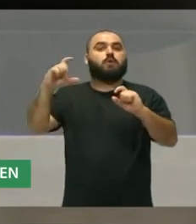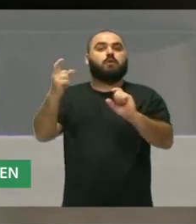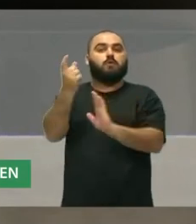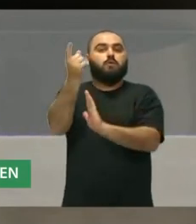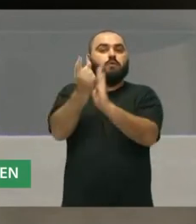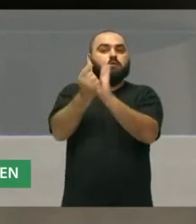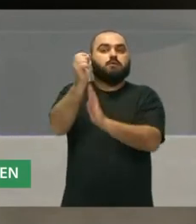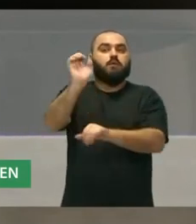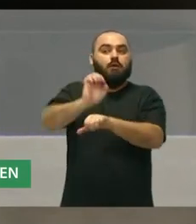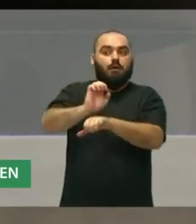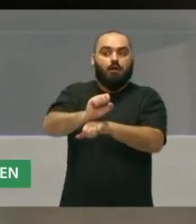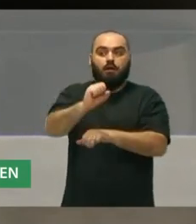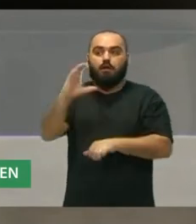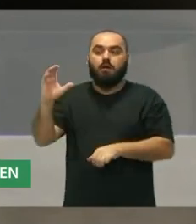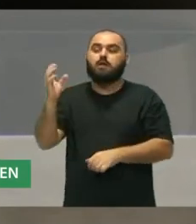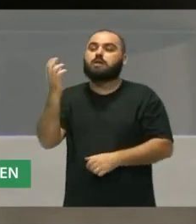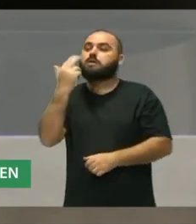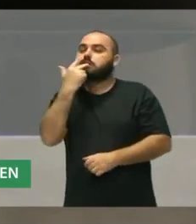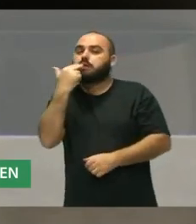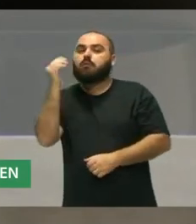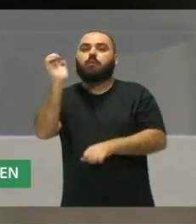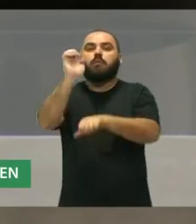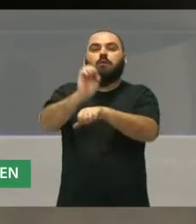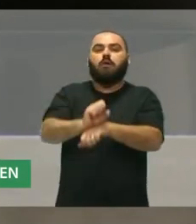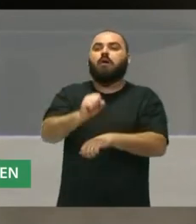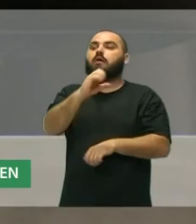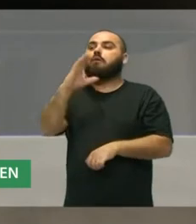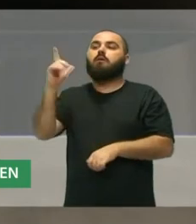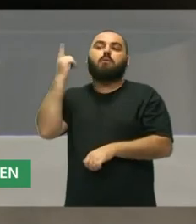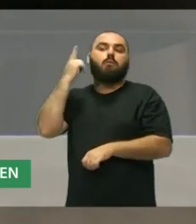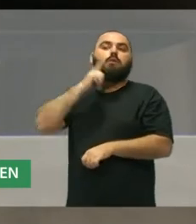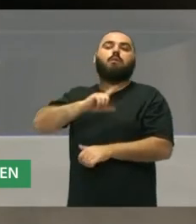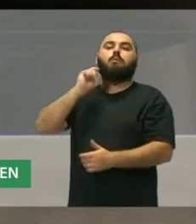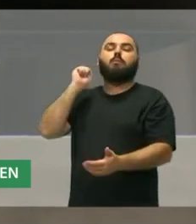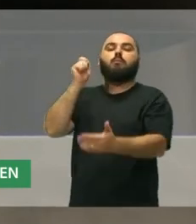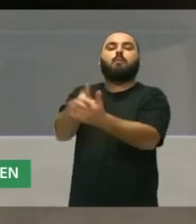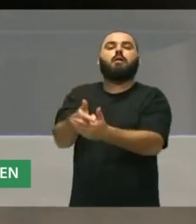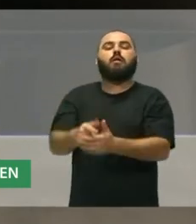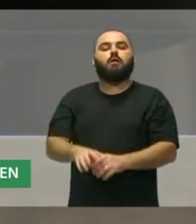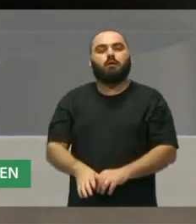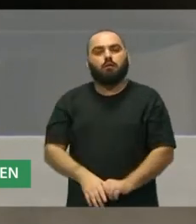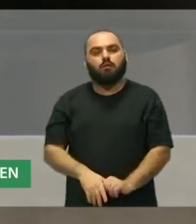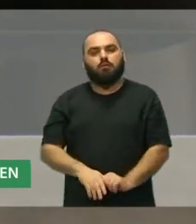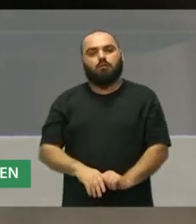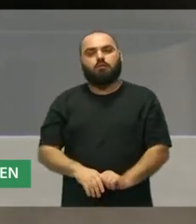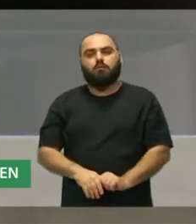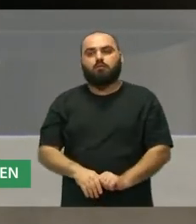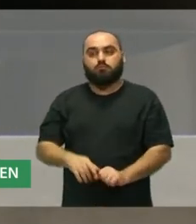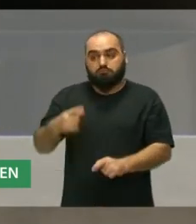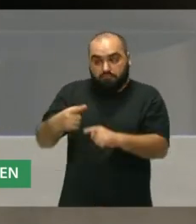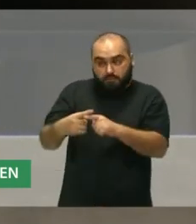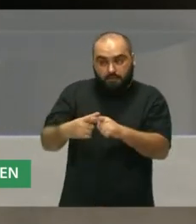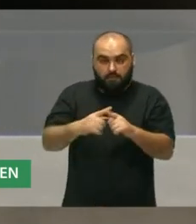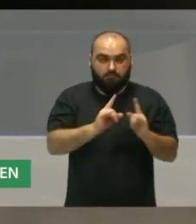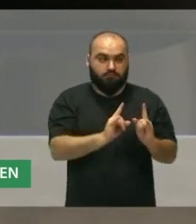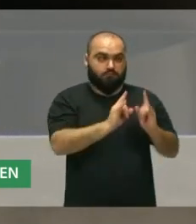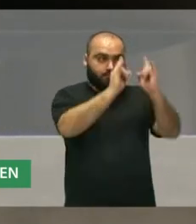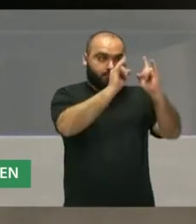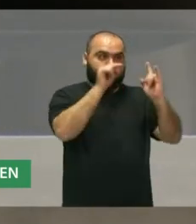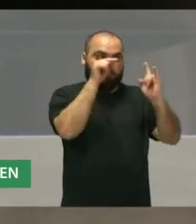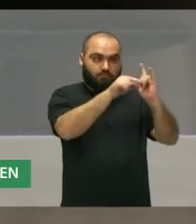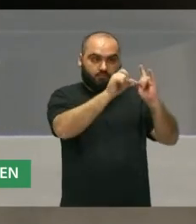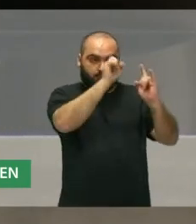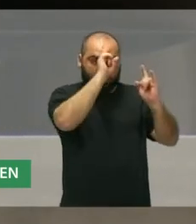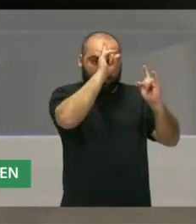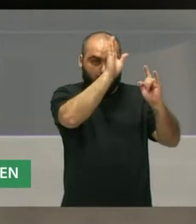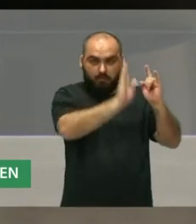do Estado, de que forma o Estado também vai poder auxiliar, tá, com essa ampliação do Complexo Madre